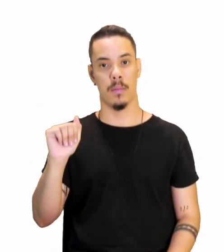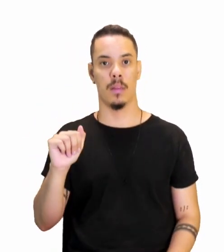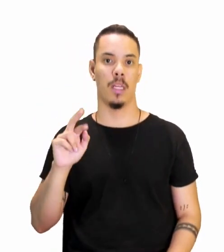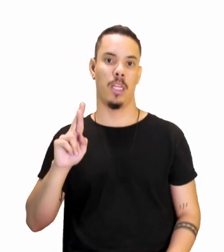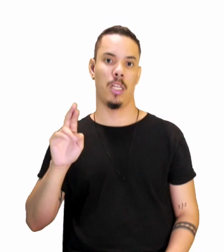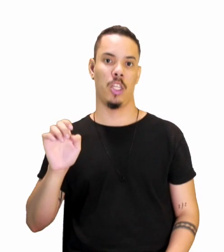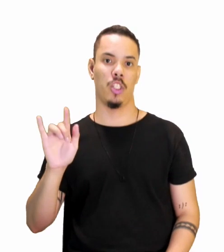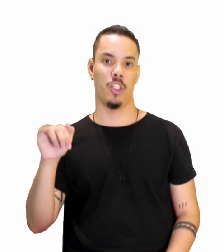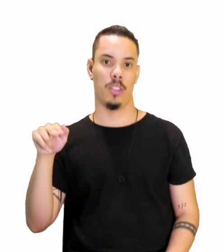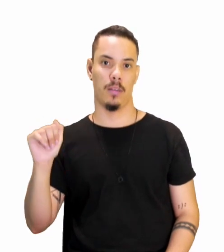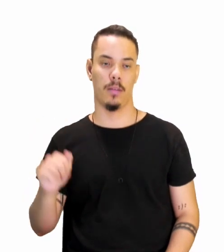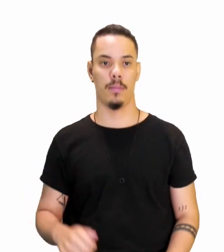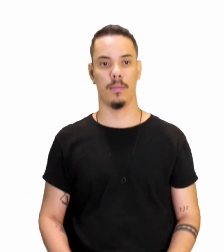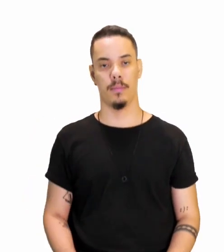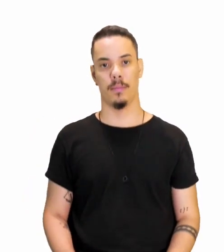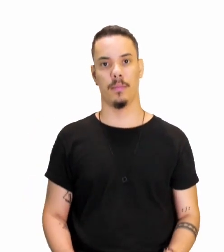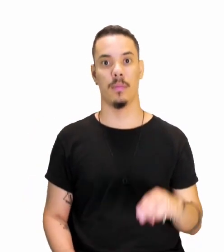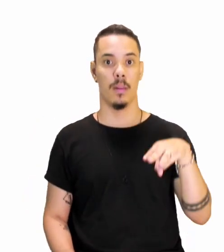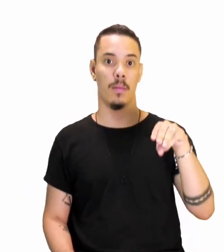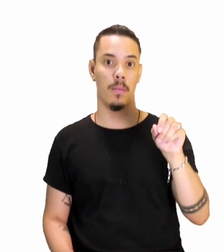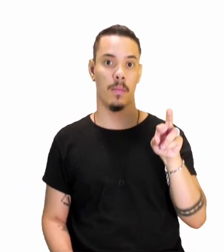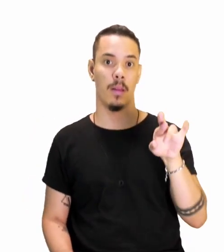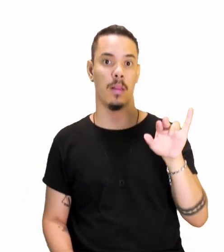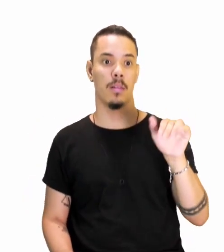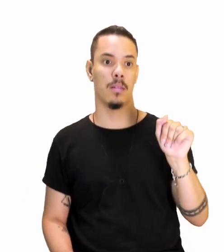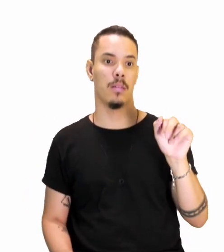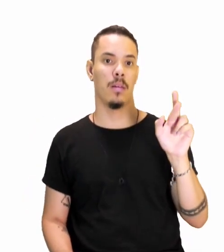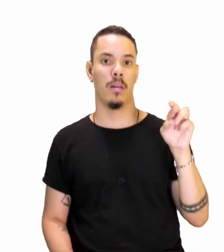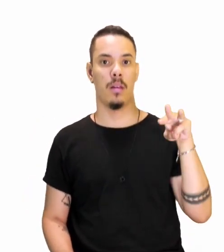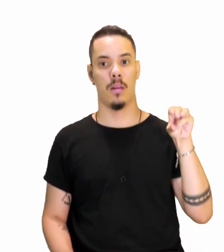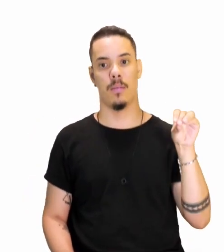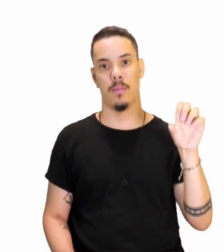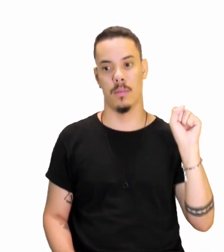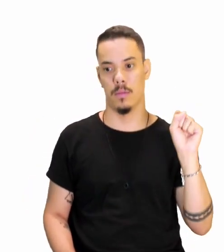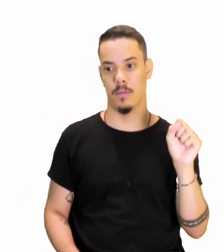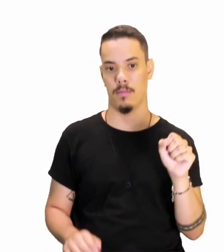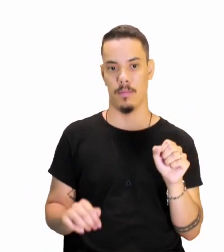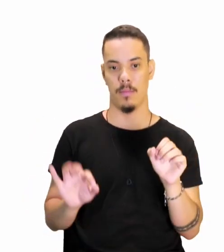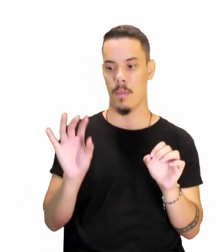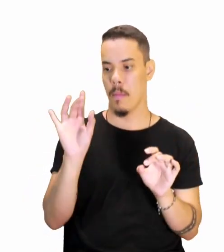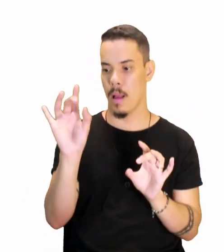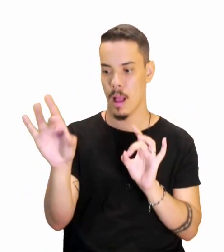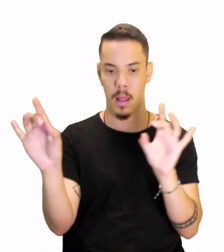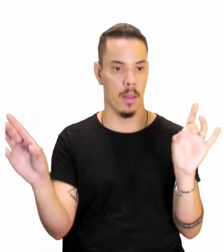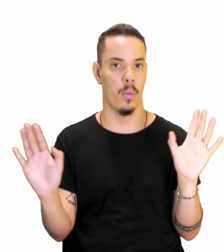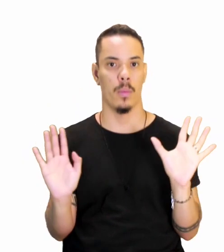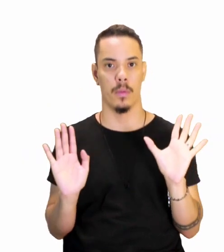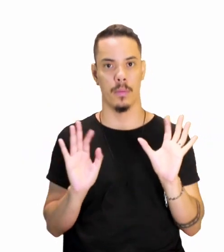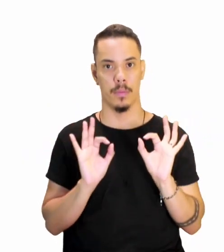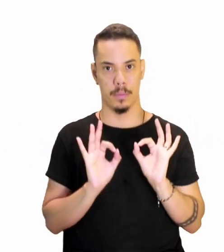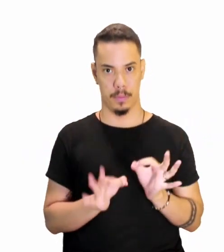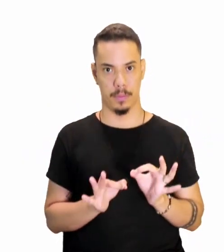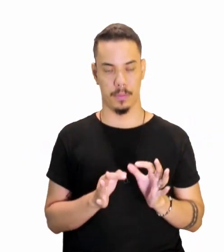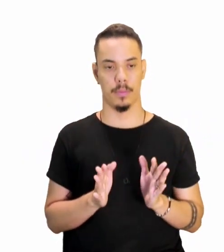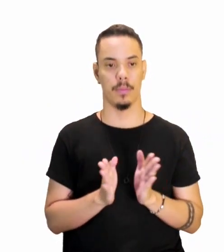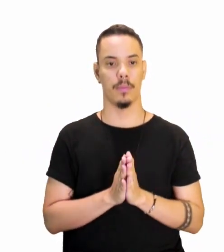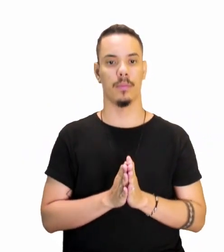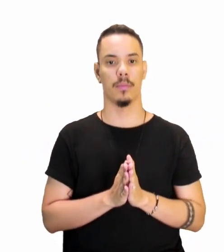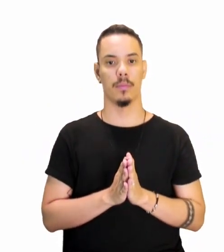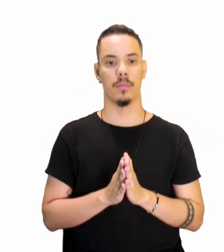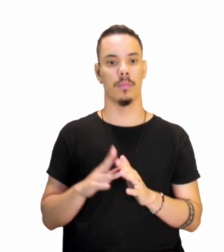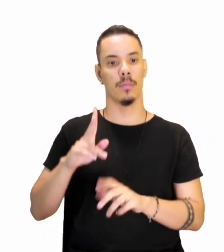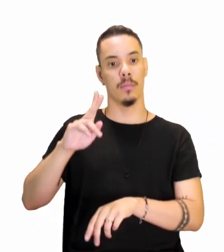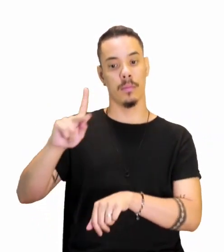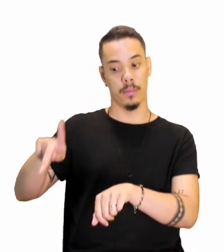Regina, Márcia Cristina e assim por diante. Beleza? Aí, ó, o país